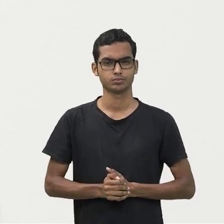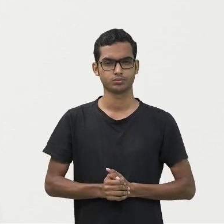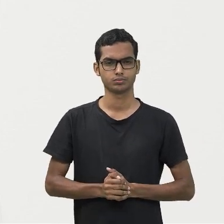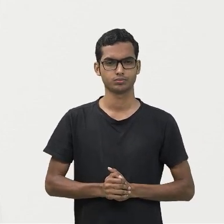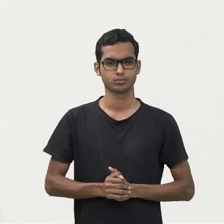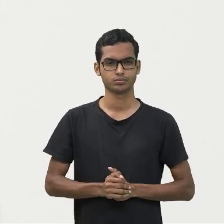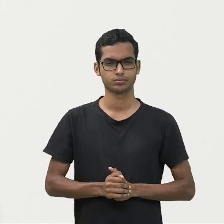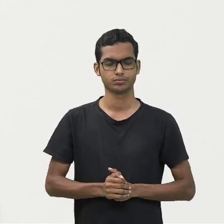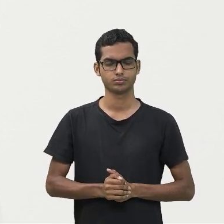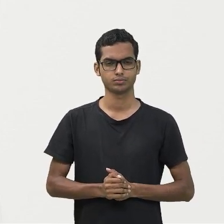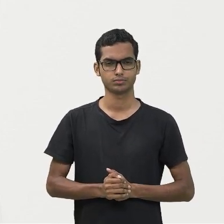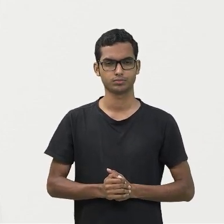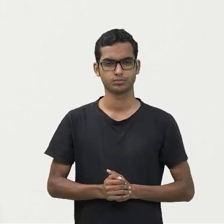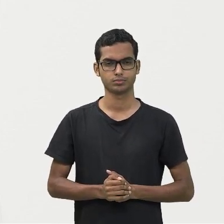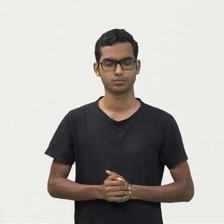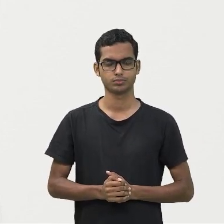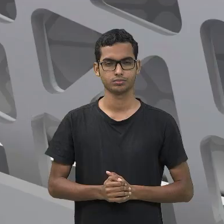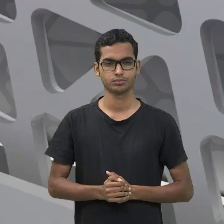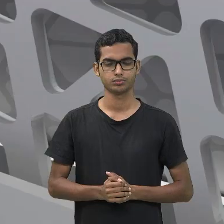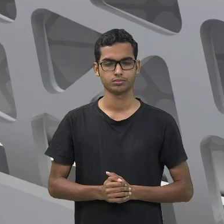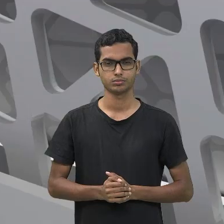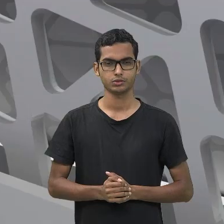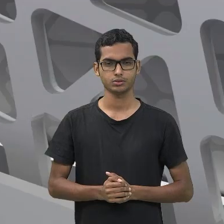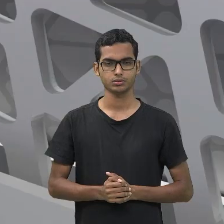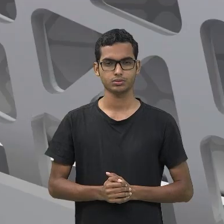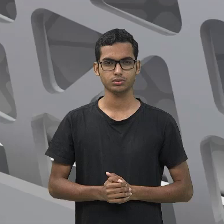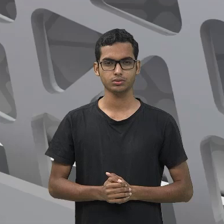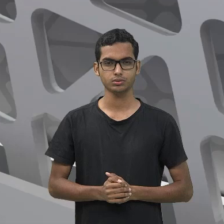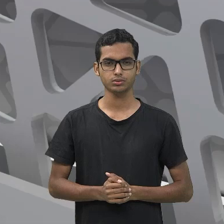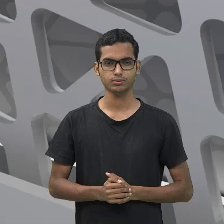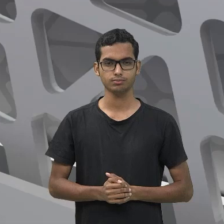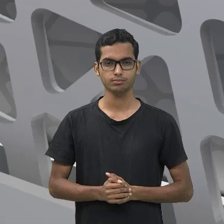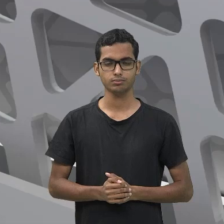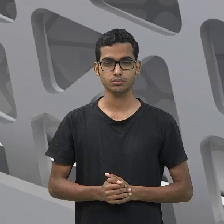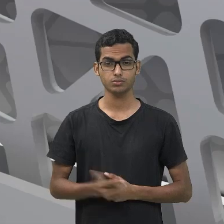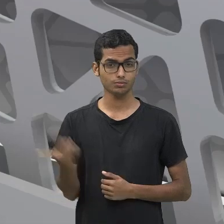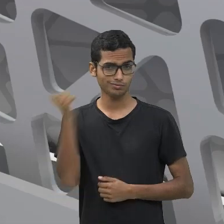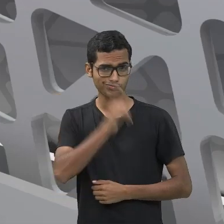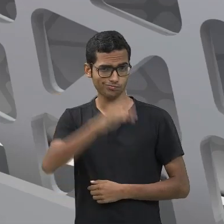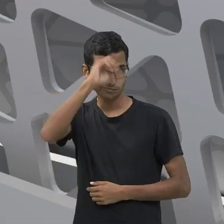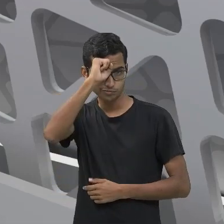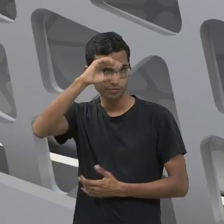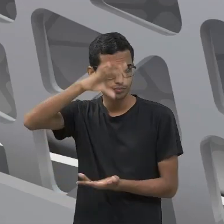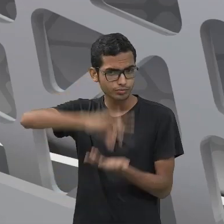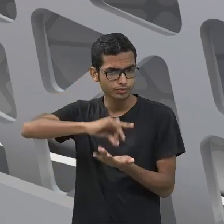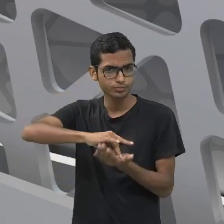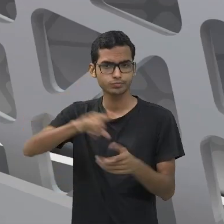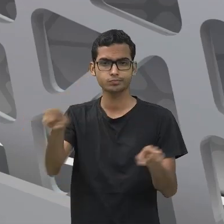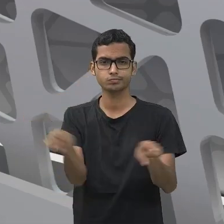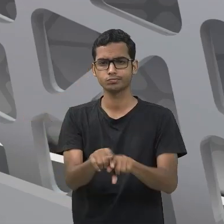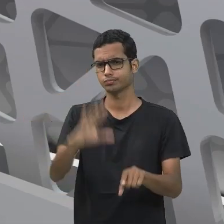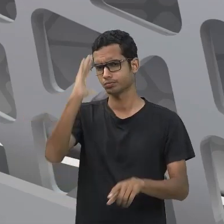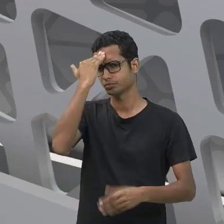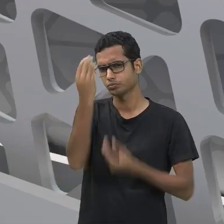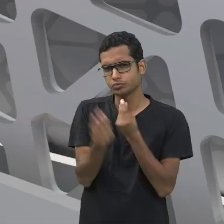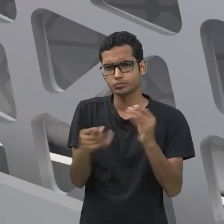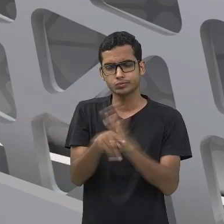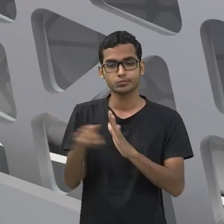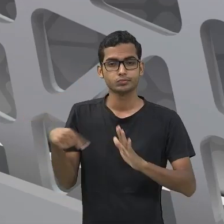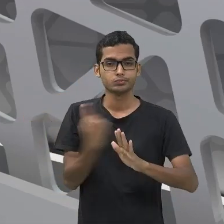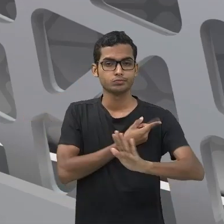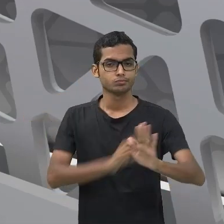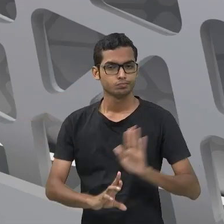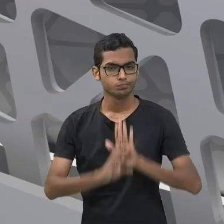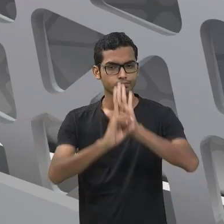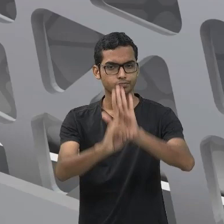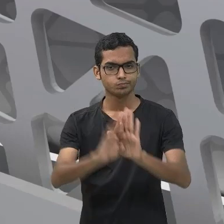sequência infinita, ok? Aprendido até aí? Entendemos aí, então, já como é que a gente representa